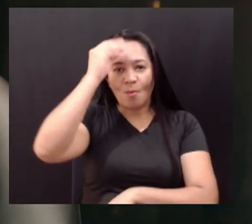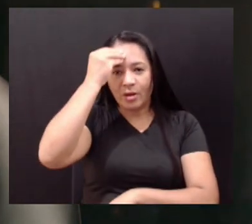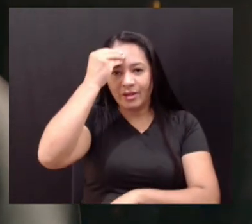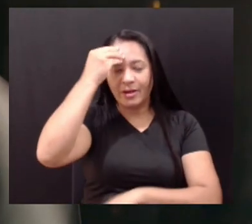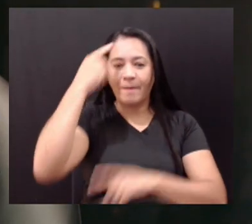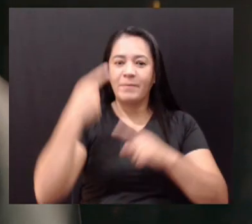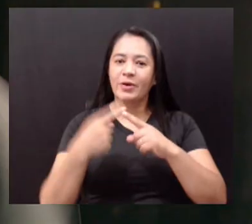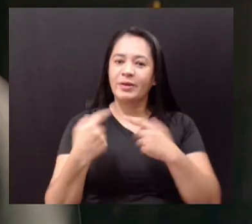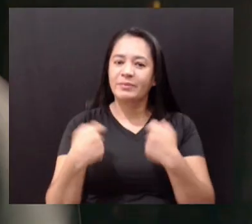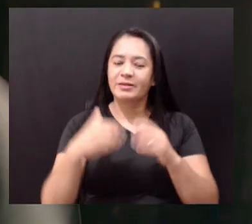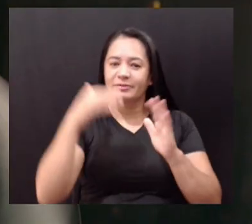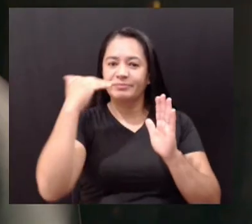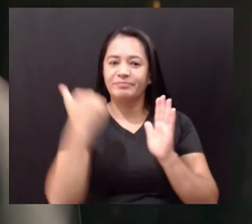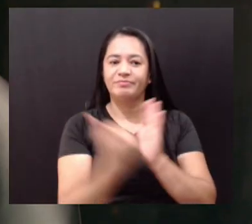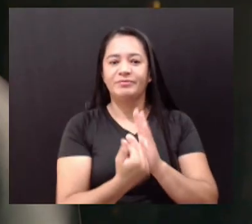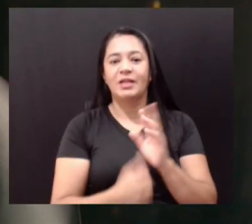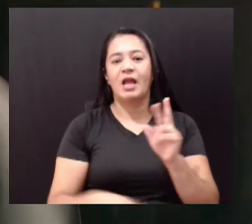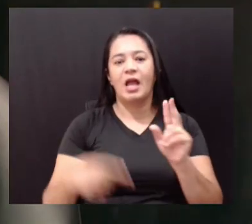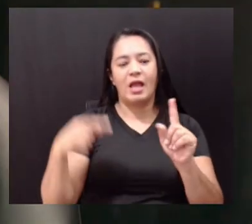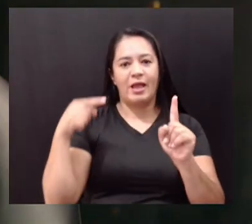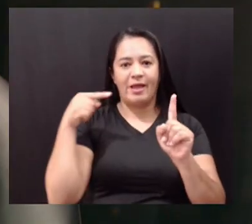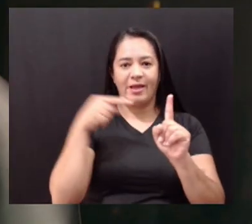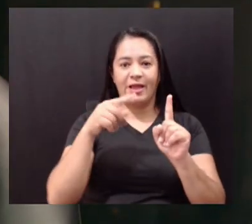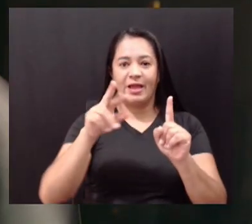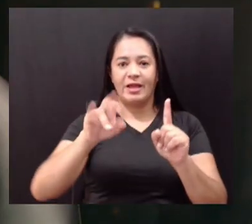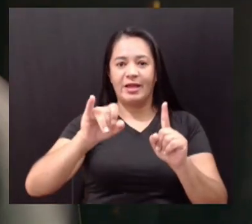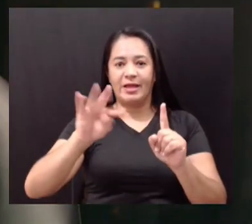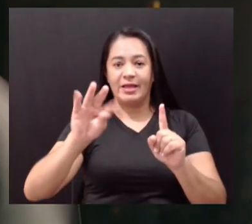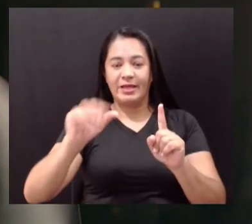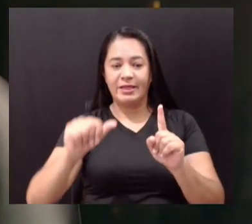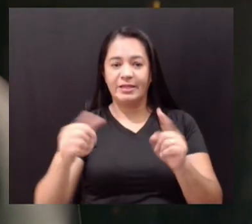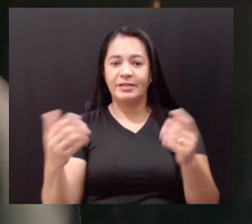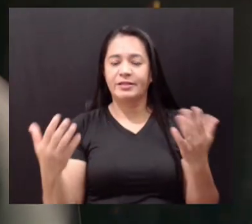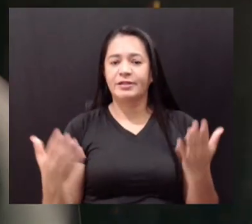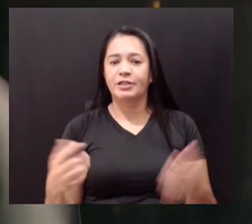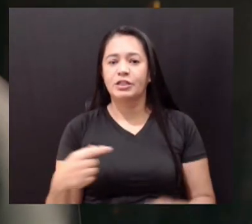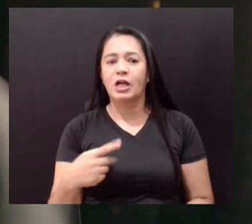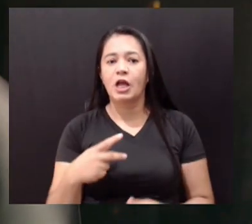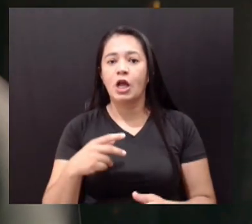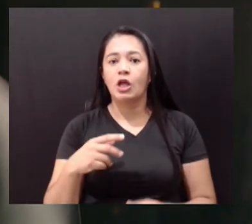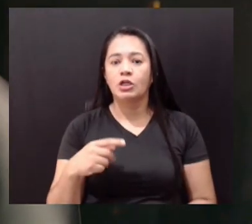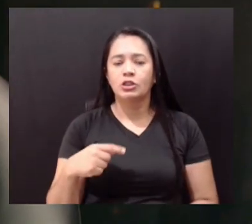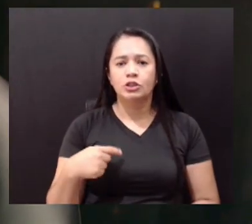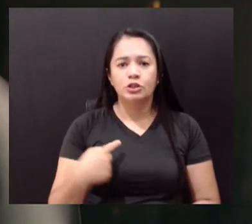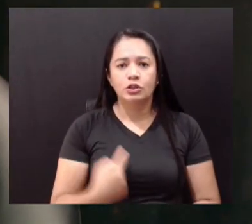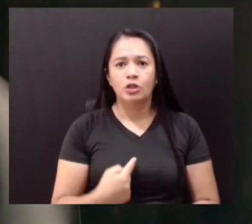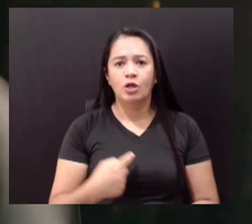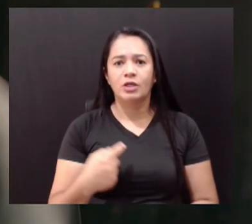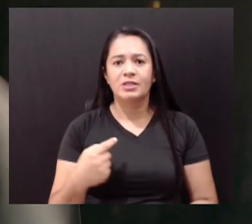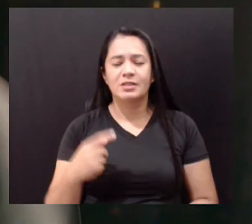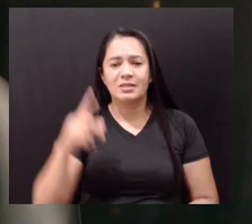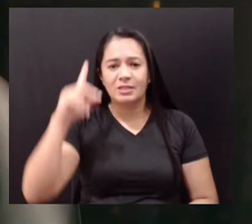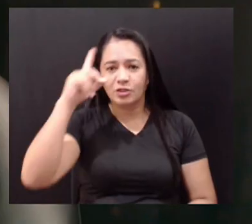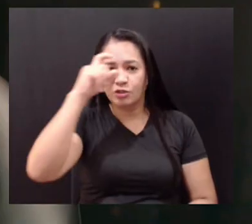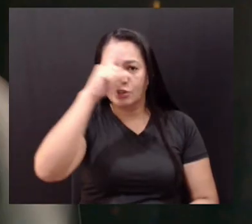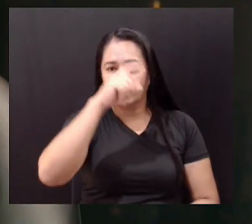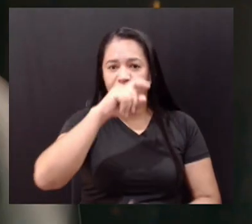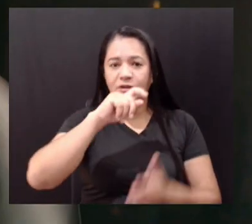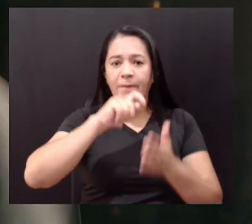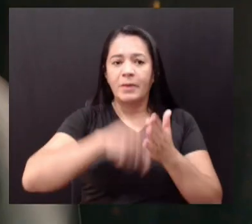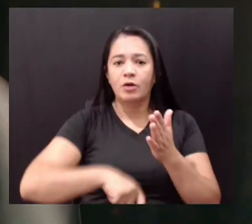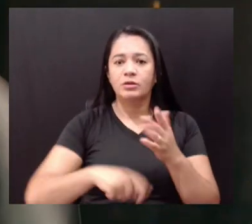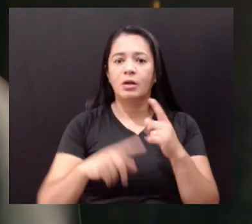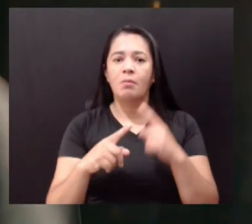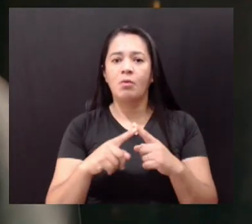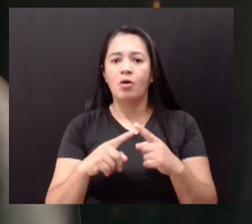do Cambuí. Temos enfrentado dificuldades para contratar, olha isso, porque muitas entrevistas os candidatos vêm